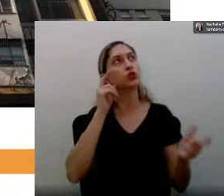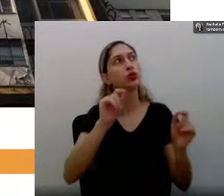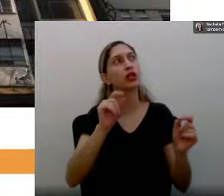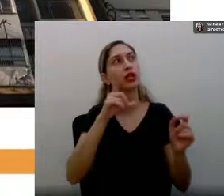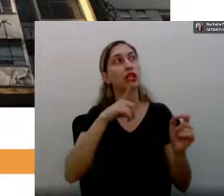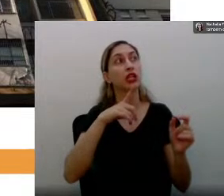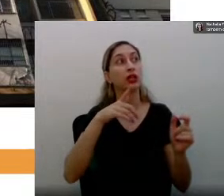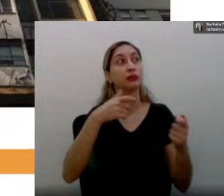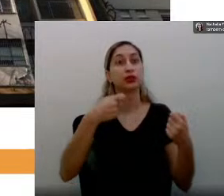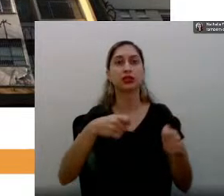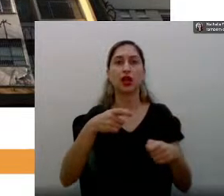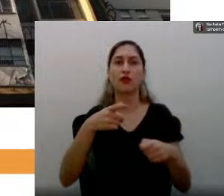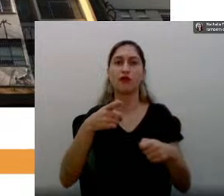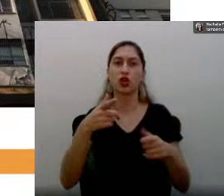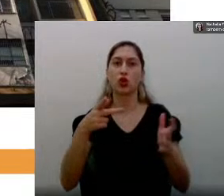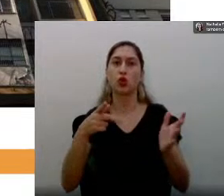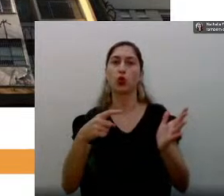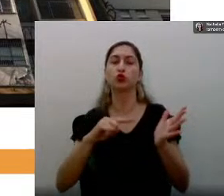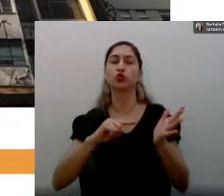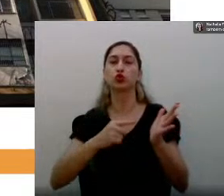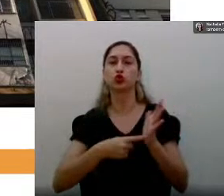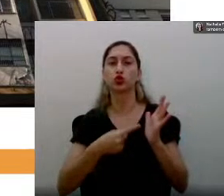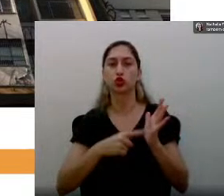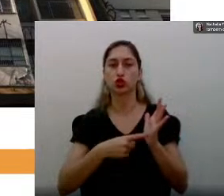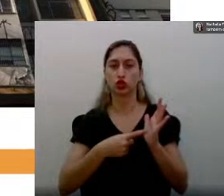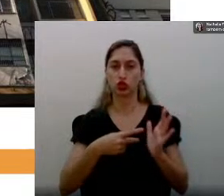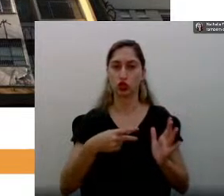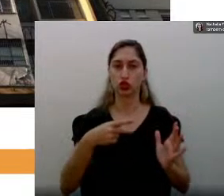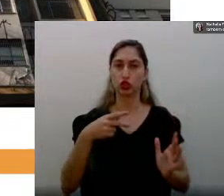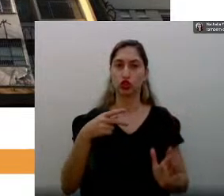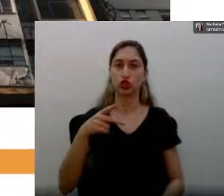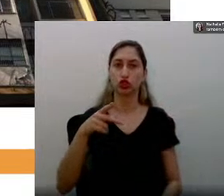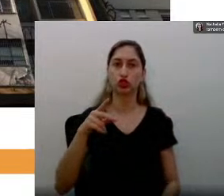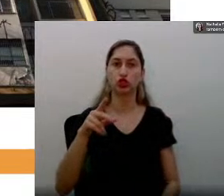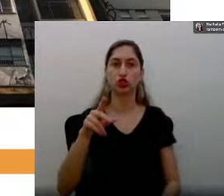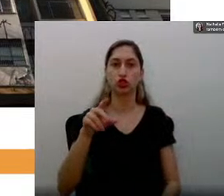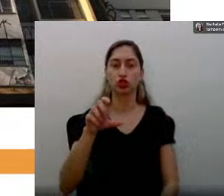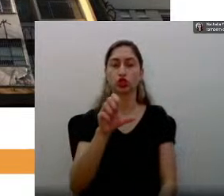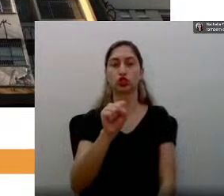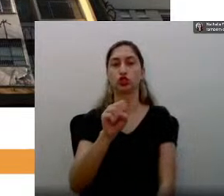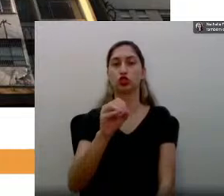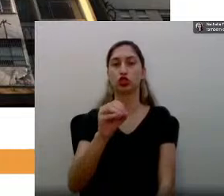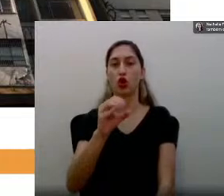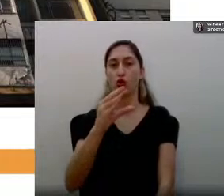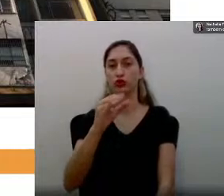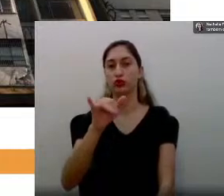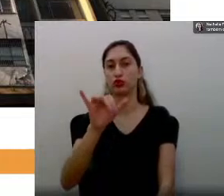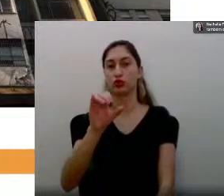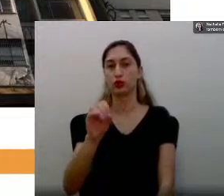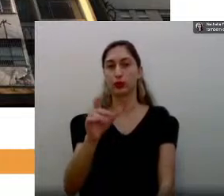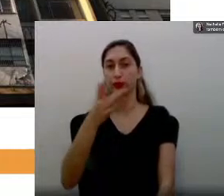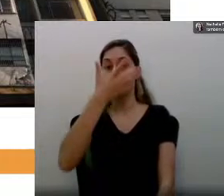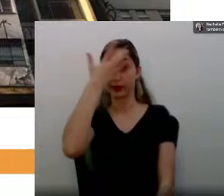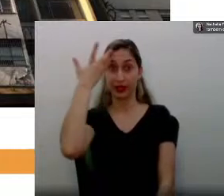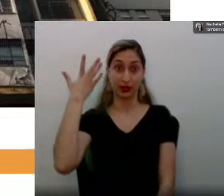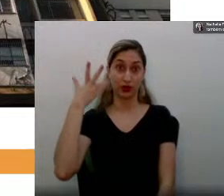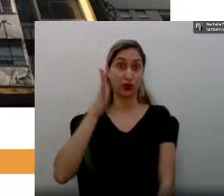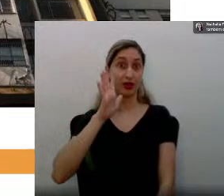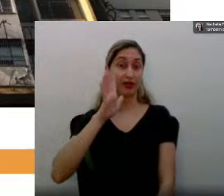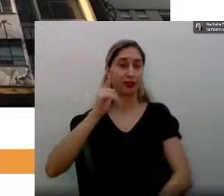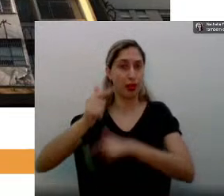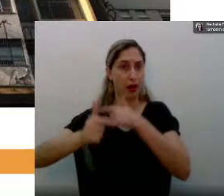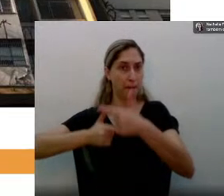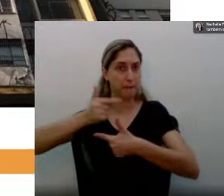queriam ver o grupo Acabando um ano sócios efetivos que as pessoas que desenvolveram os trabalhos não é relacionado assim na minha e os outros eram